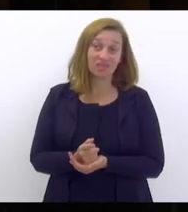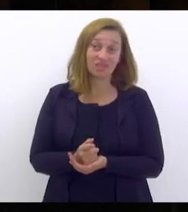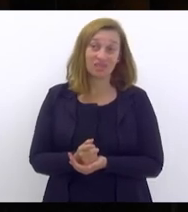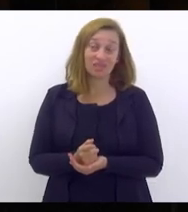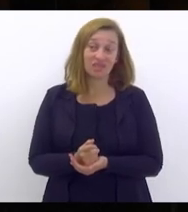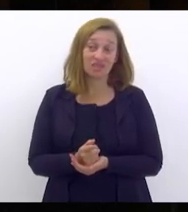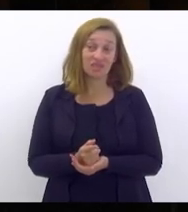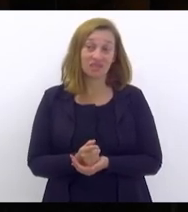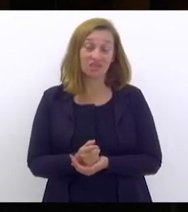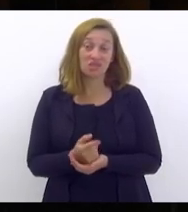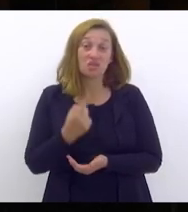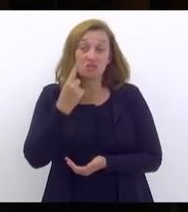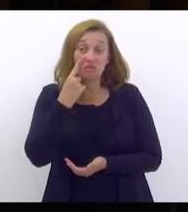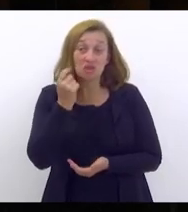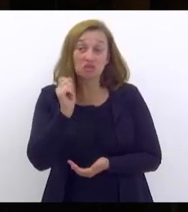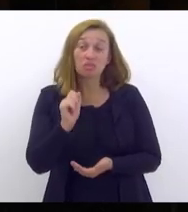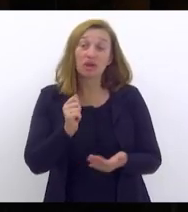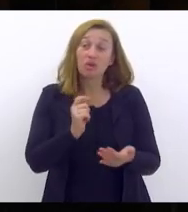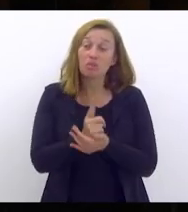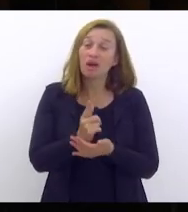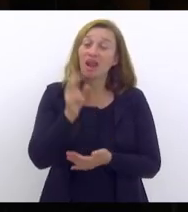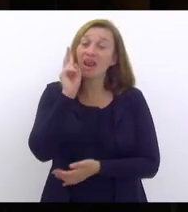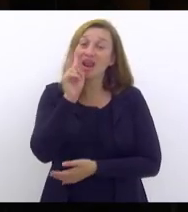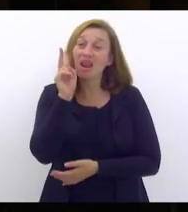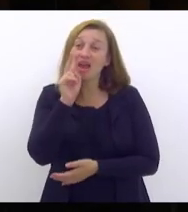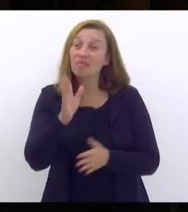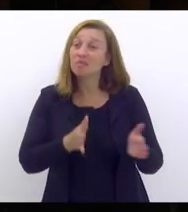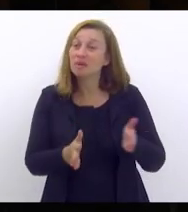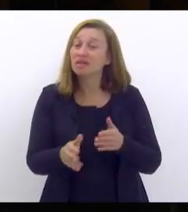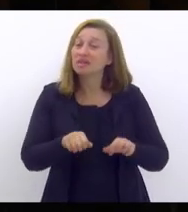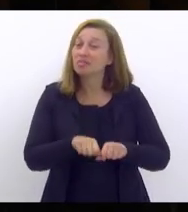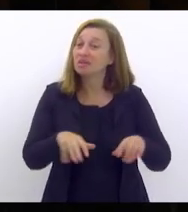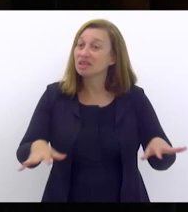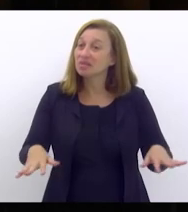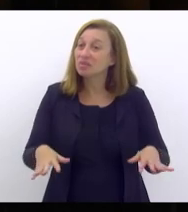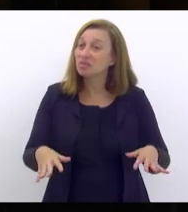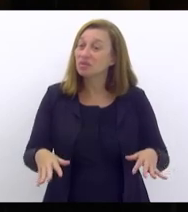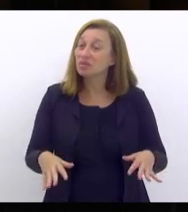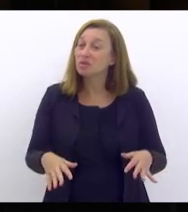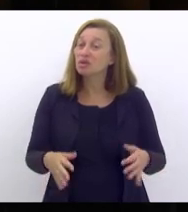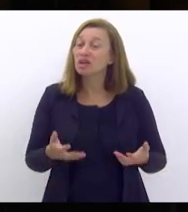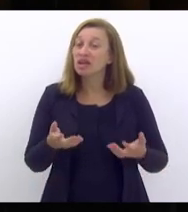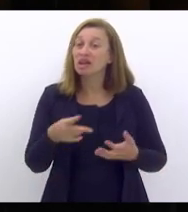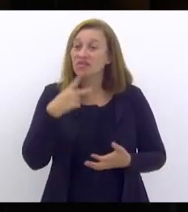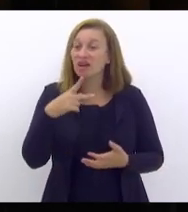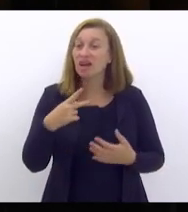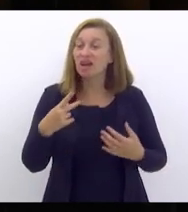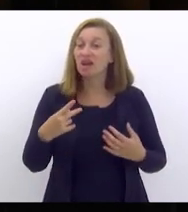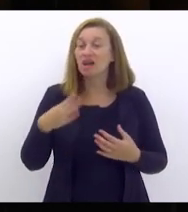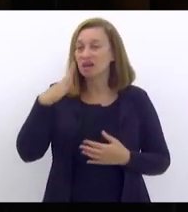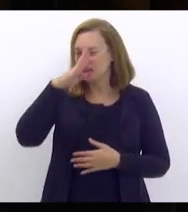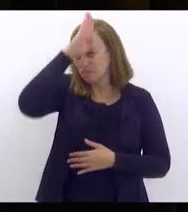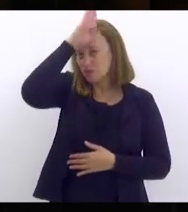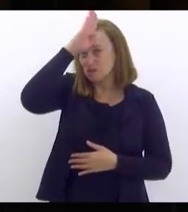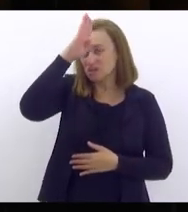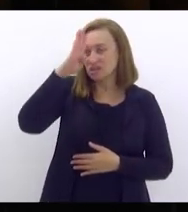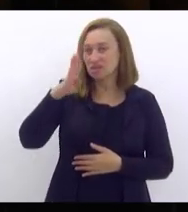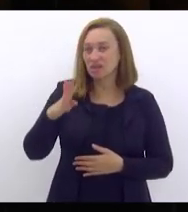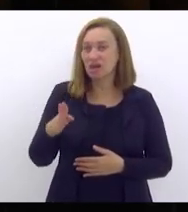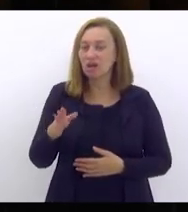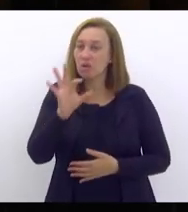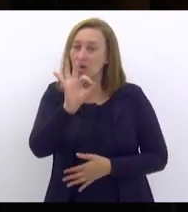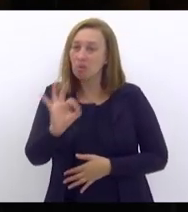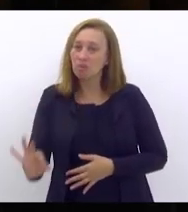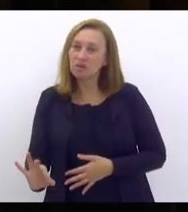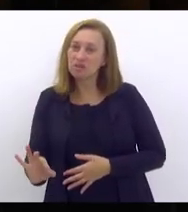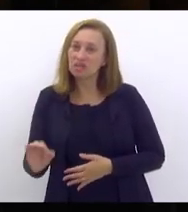ser comprado. Isso me lembra muito na época da pandemia, quando estavam querendo dizer que Bolsonaro levou um percentual